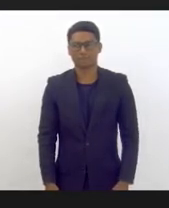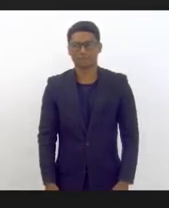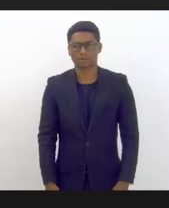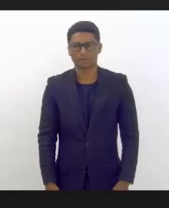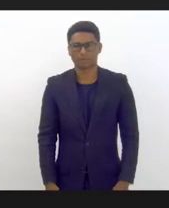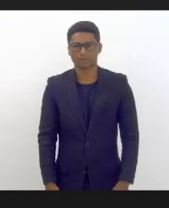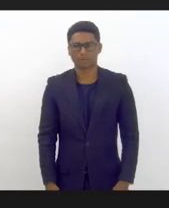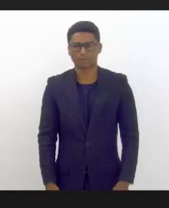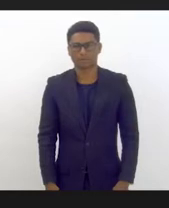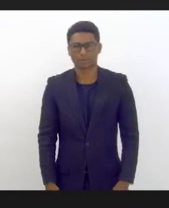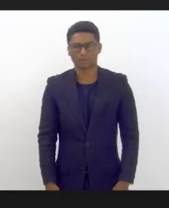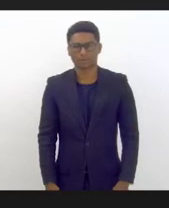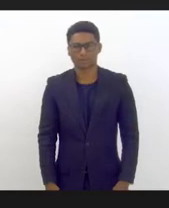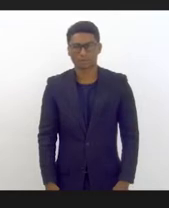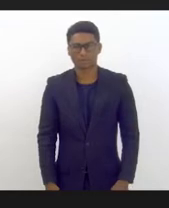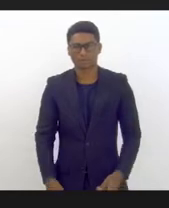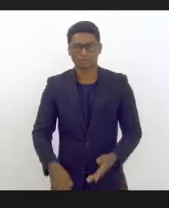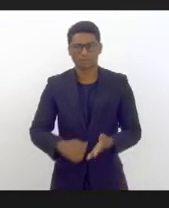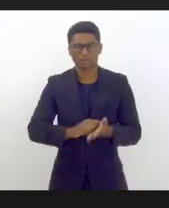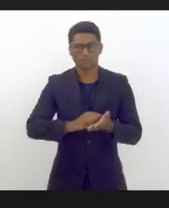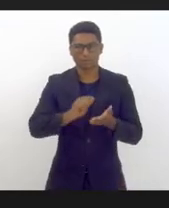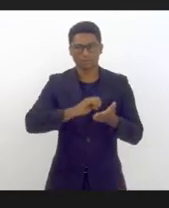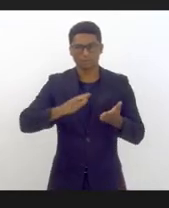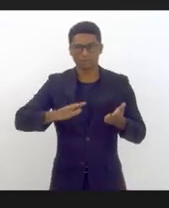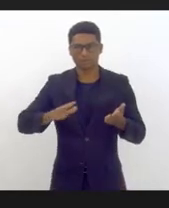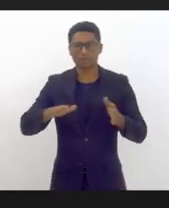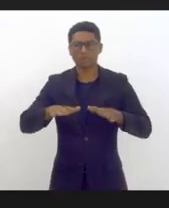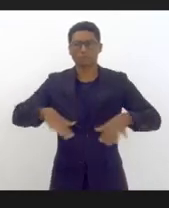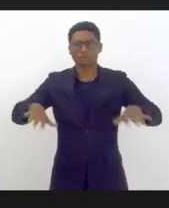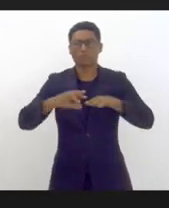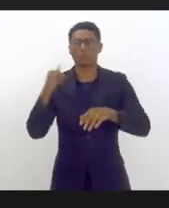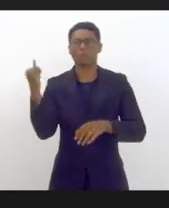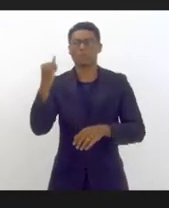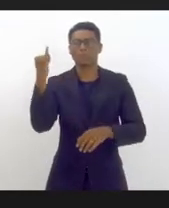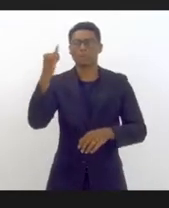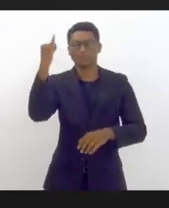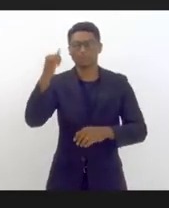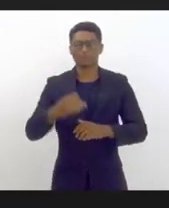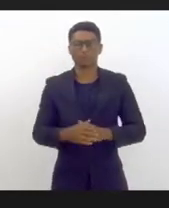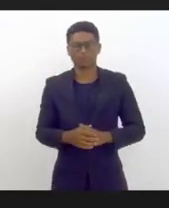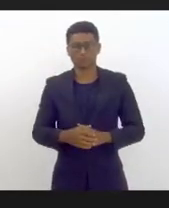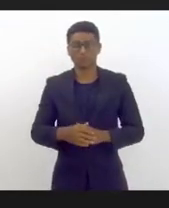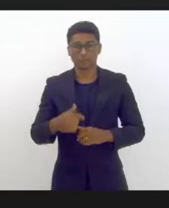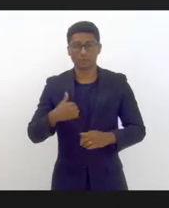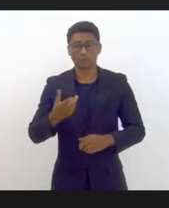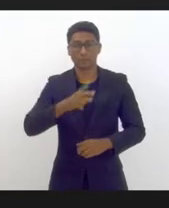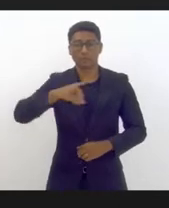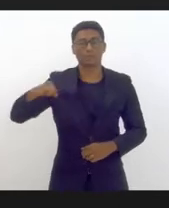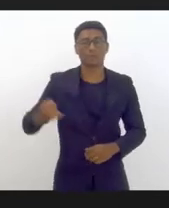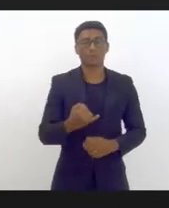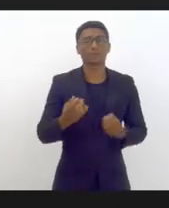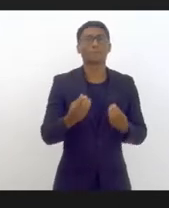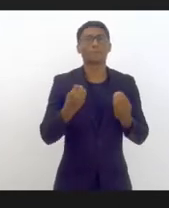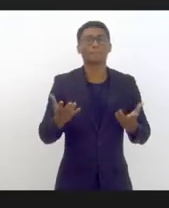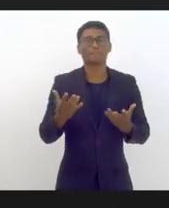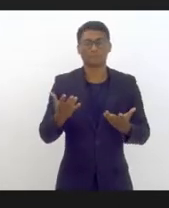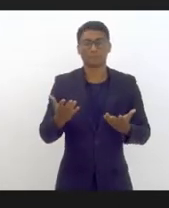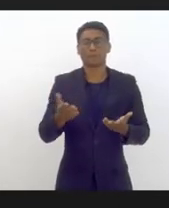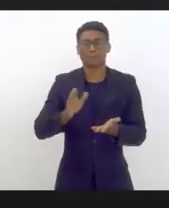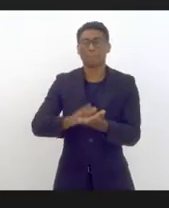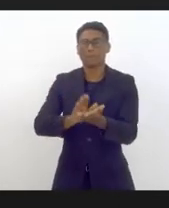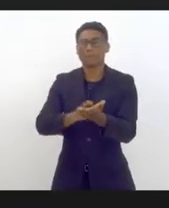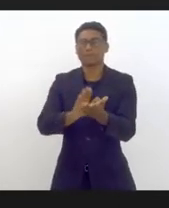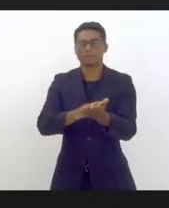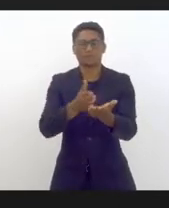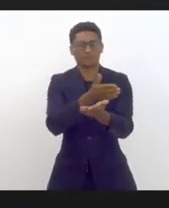conduz todas as atividades e todos são muito importantes nesse processo. Quero também aqui aproveitar para parabenizar o setor de